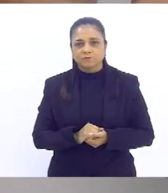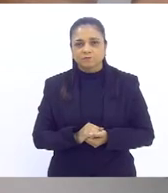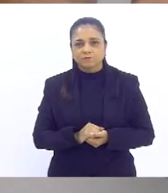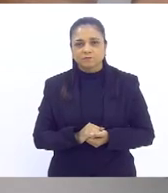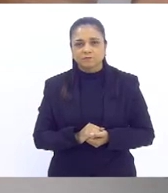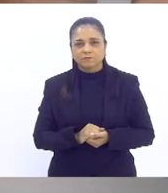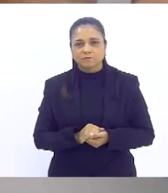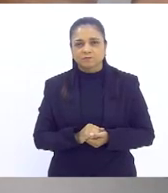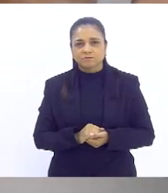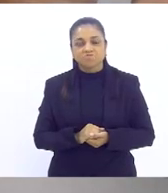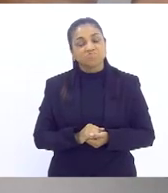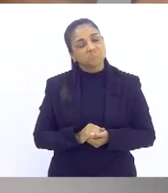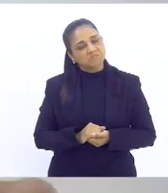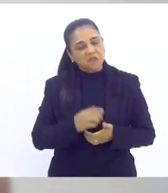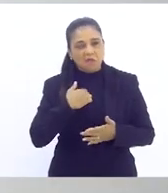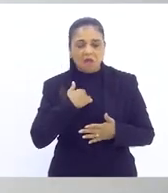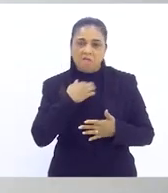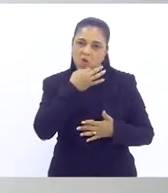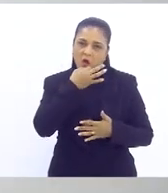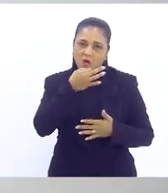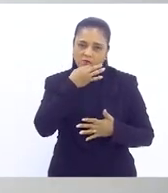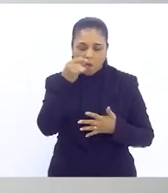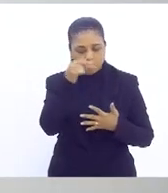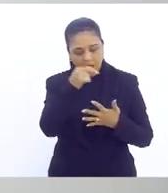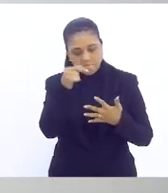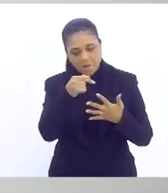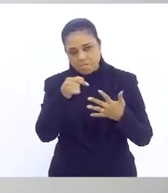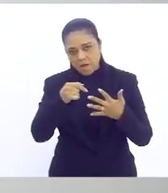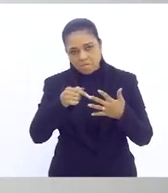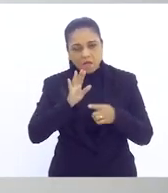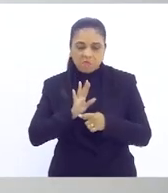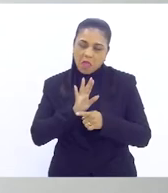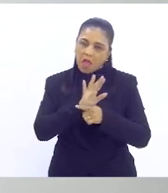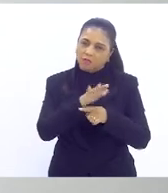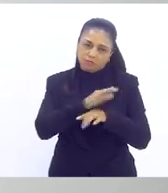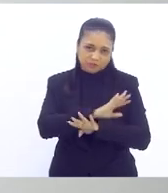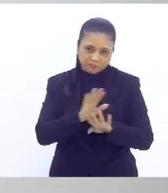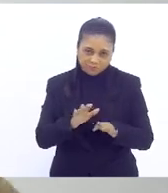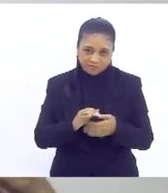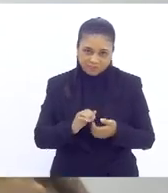Bom eu acho que são essas agora as minhas contribuições